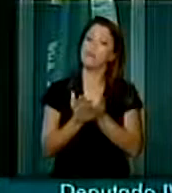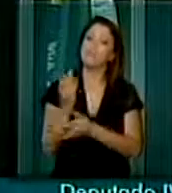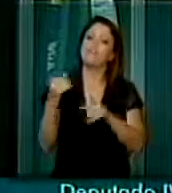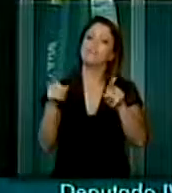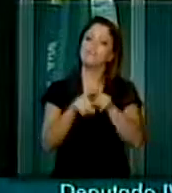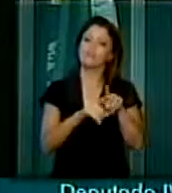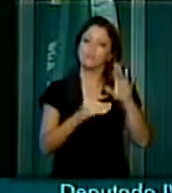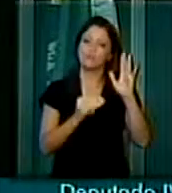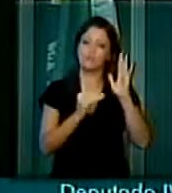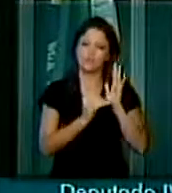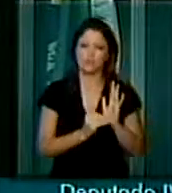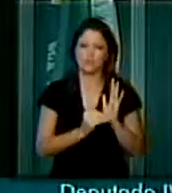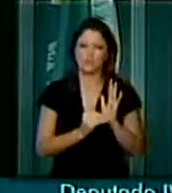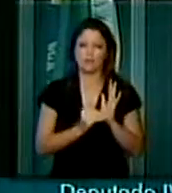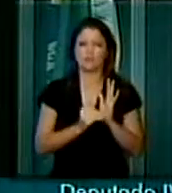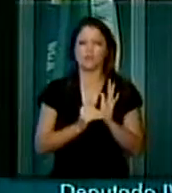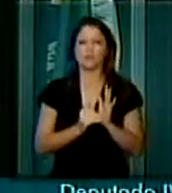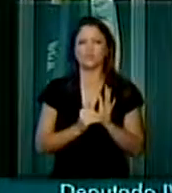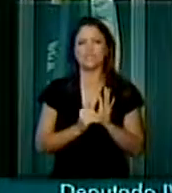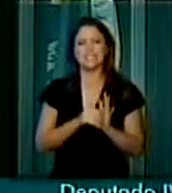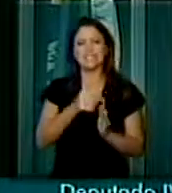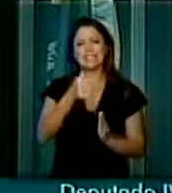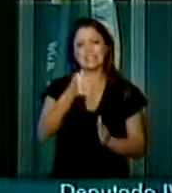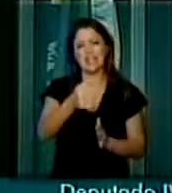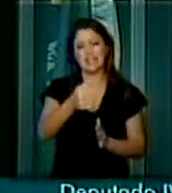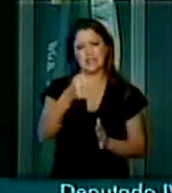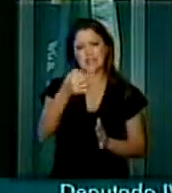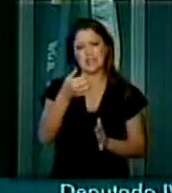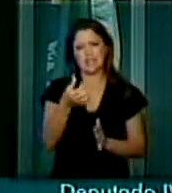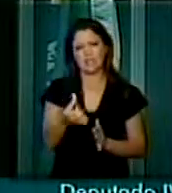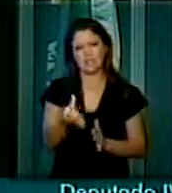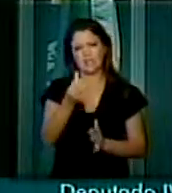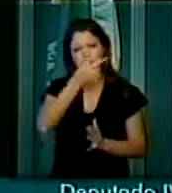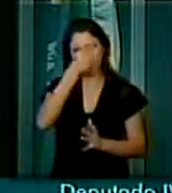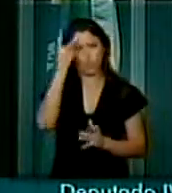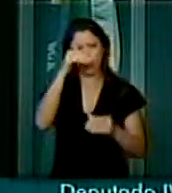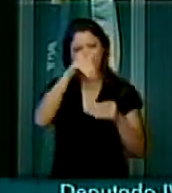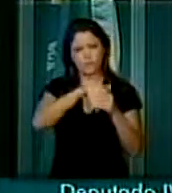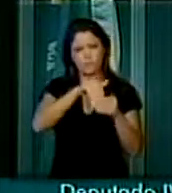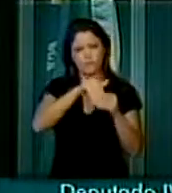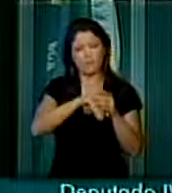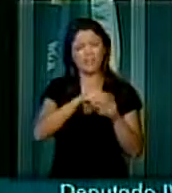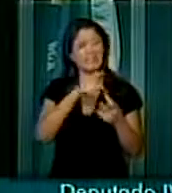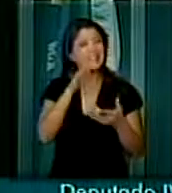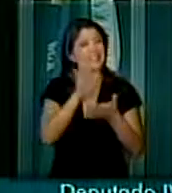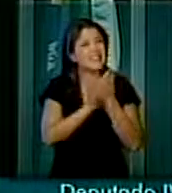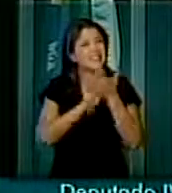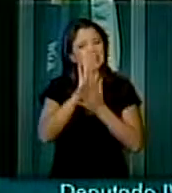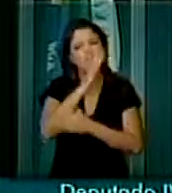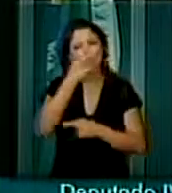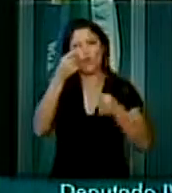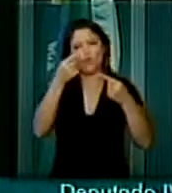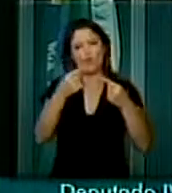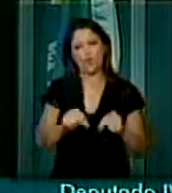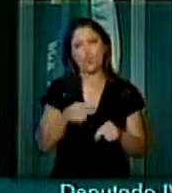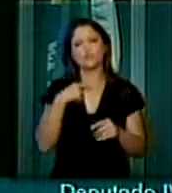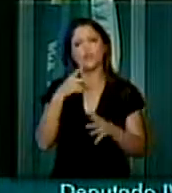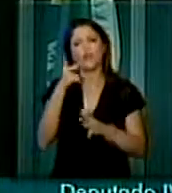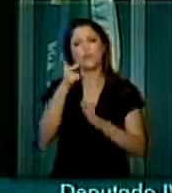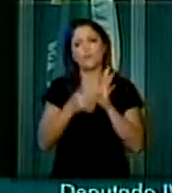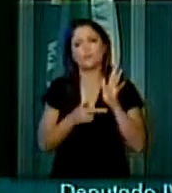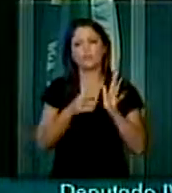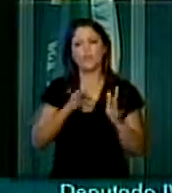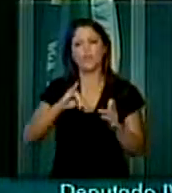no Senado por 76 votos a favor e nenhum contra. Projeto